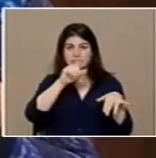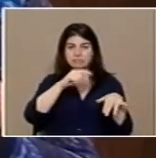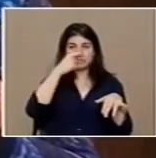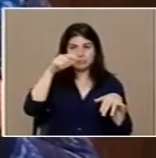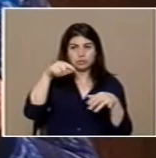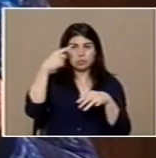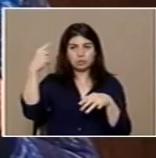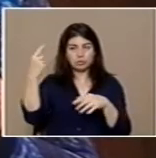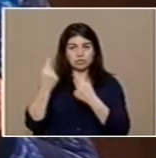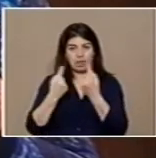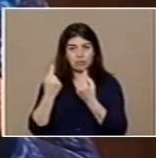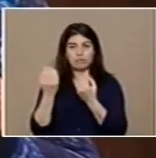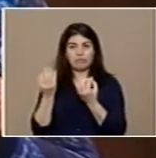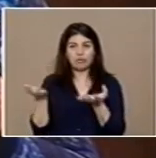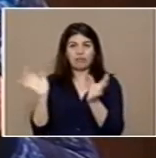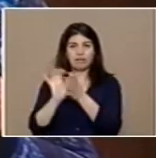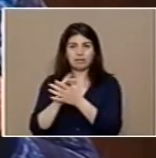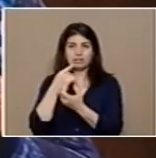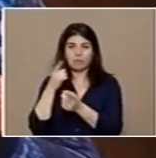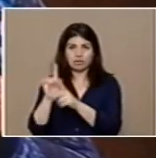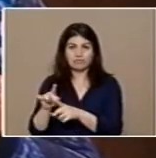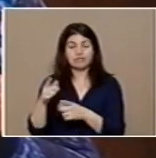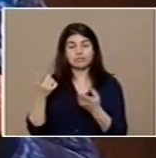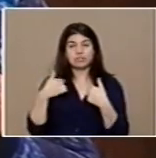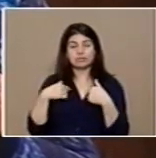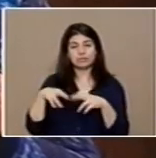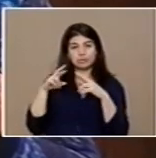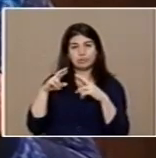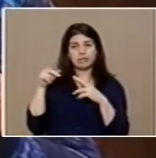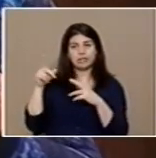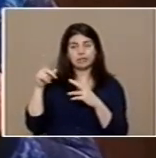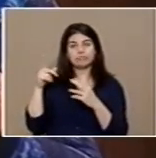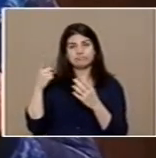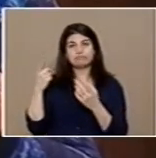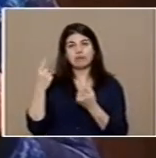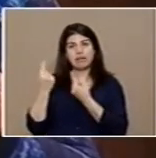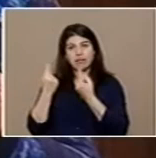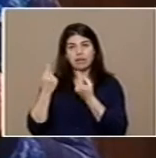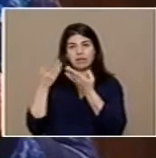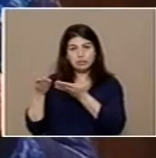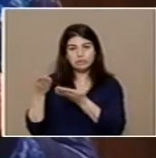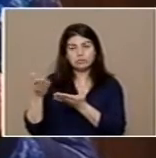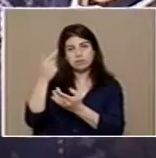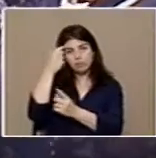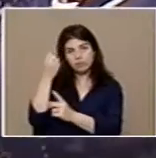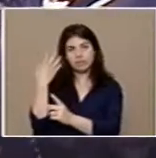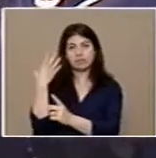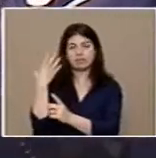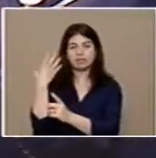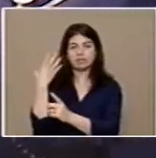para que encontrem quem as ajude e compreenda Oremos irmãos